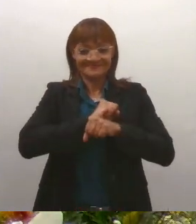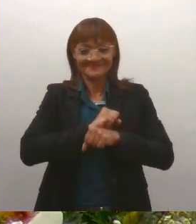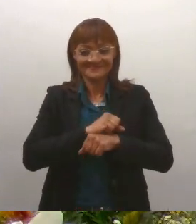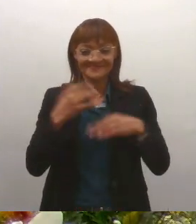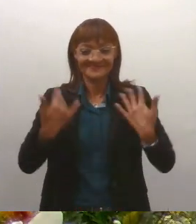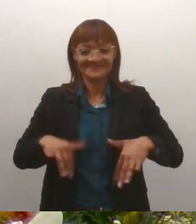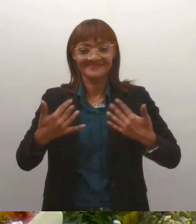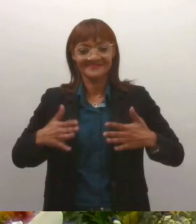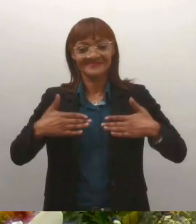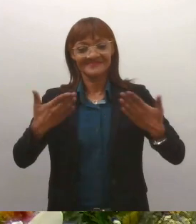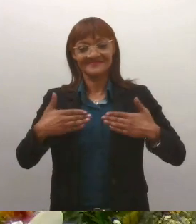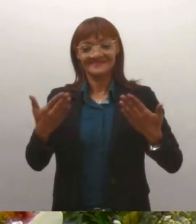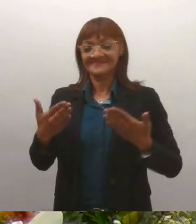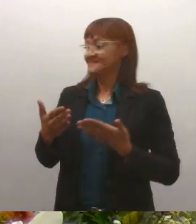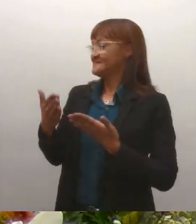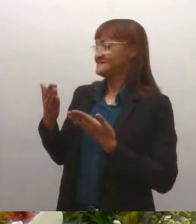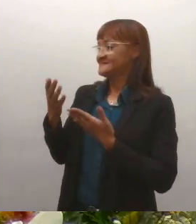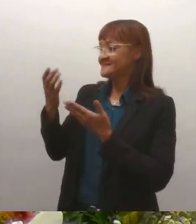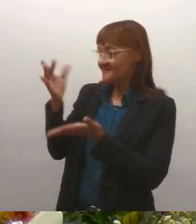o coração